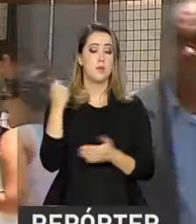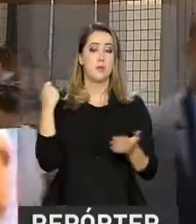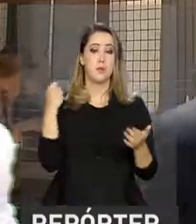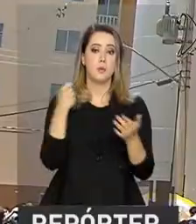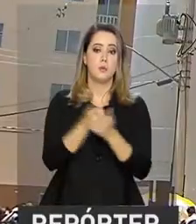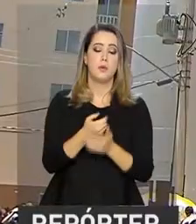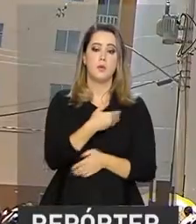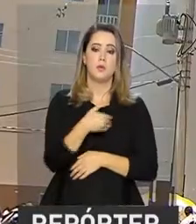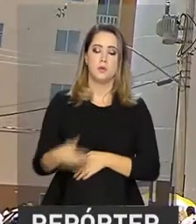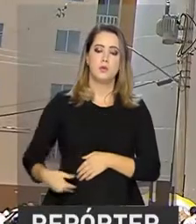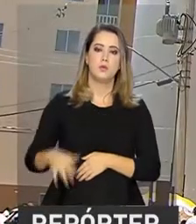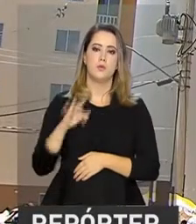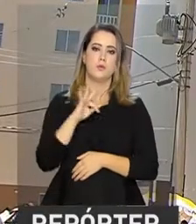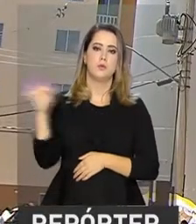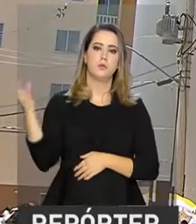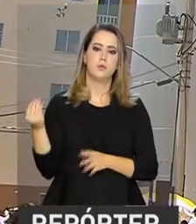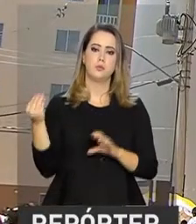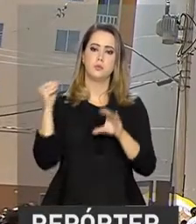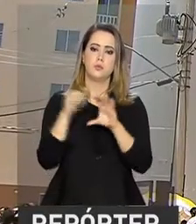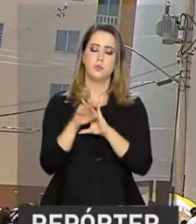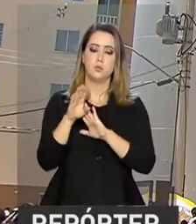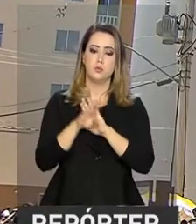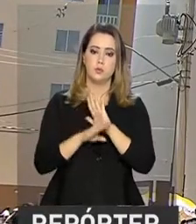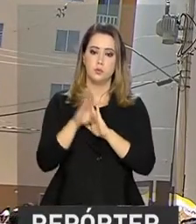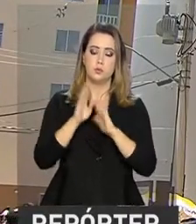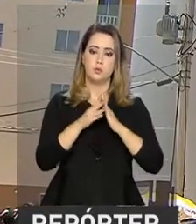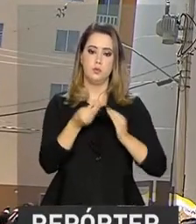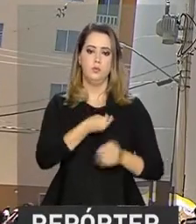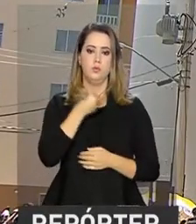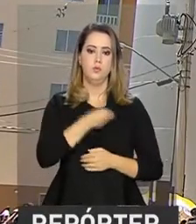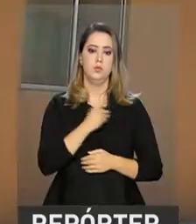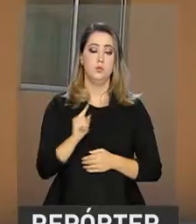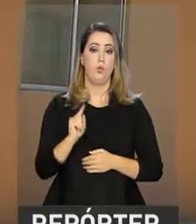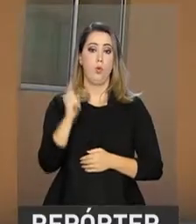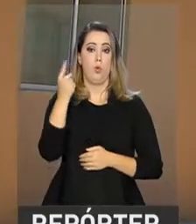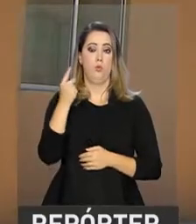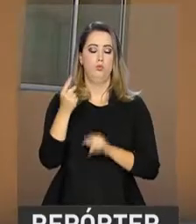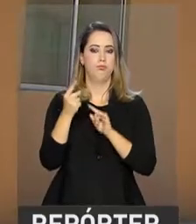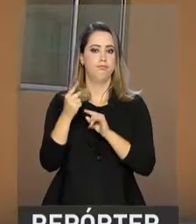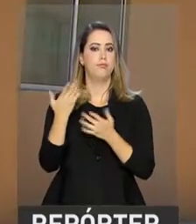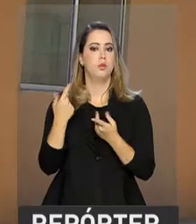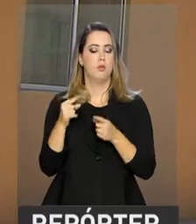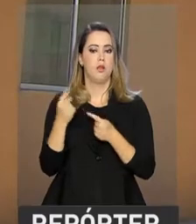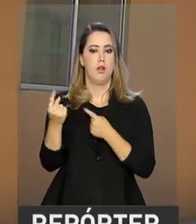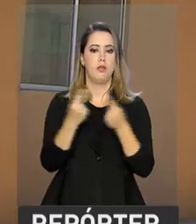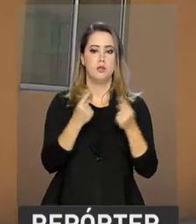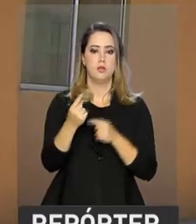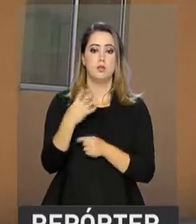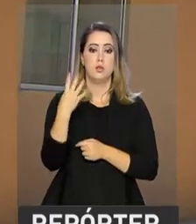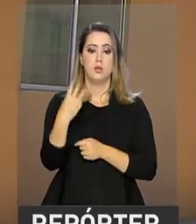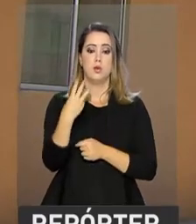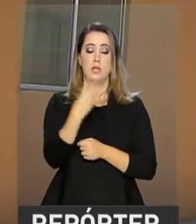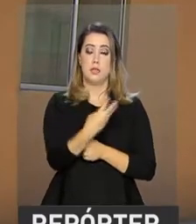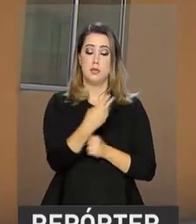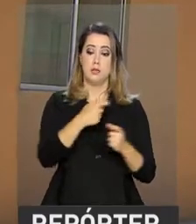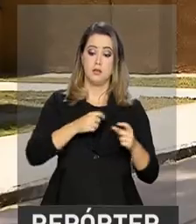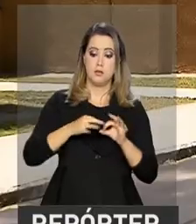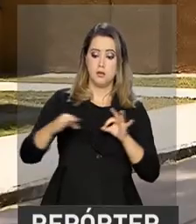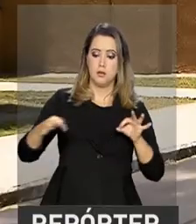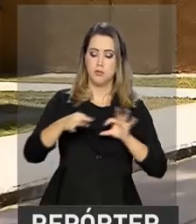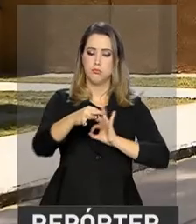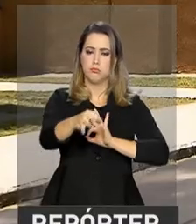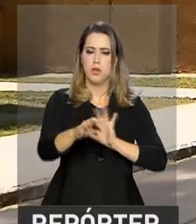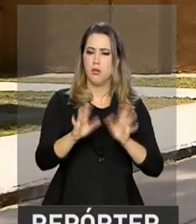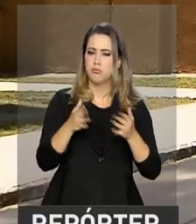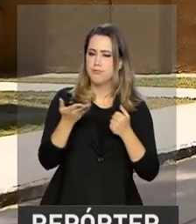governo federal dentro do programa Minha Casa Minha Vida Faixa 1. Cada apartamento tem 43 metros quadrados e